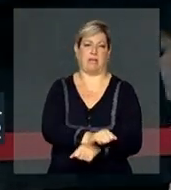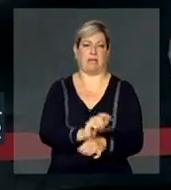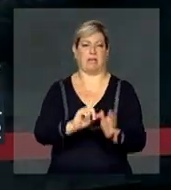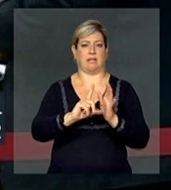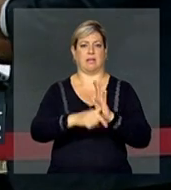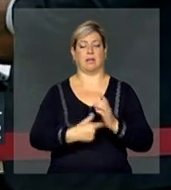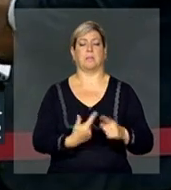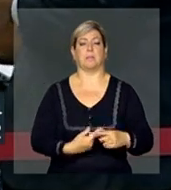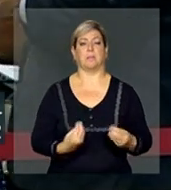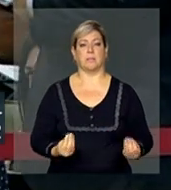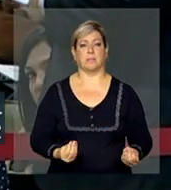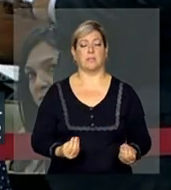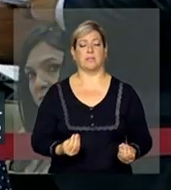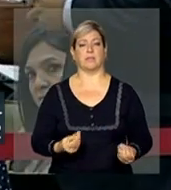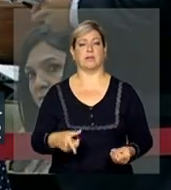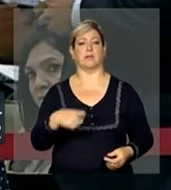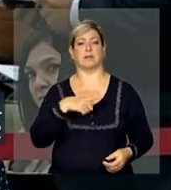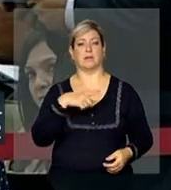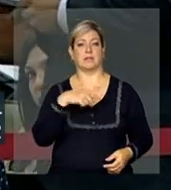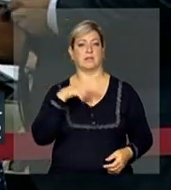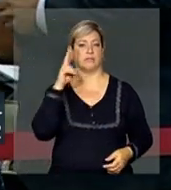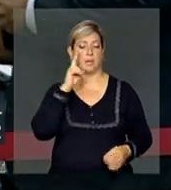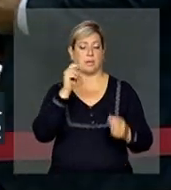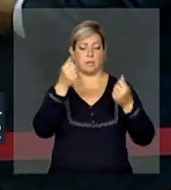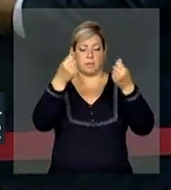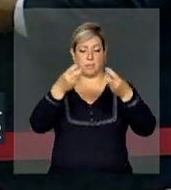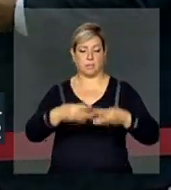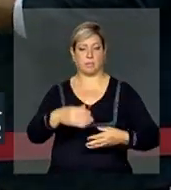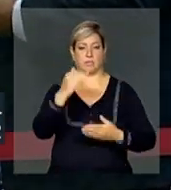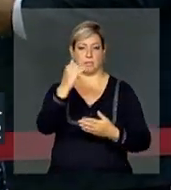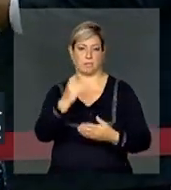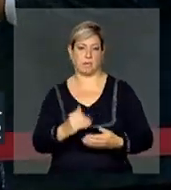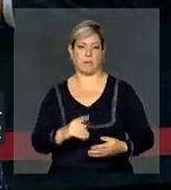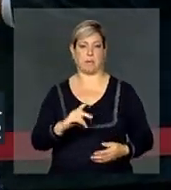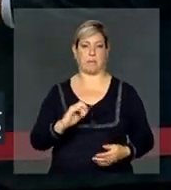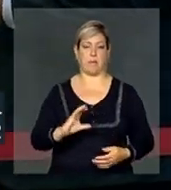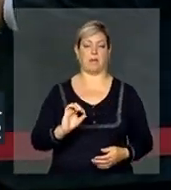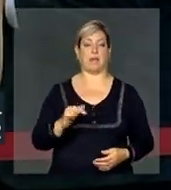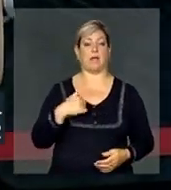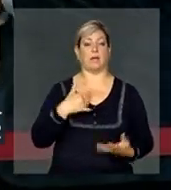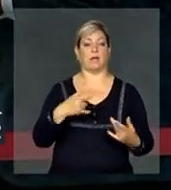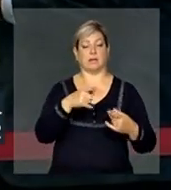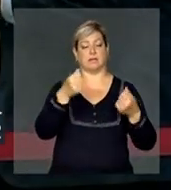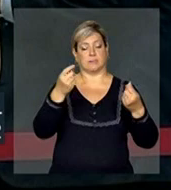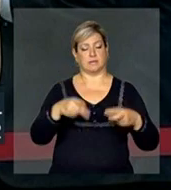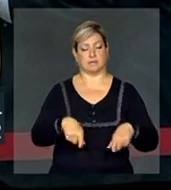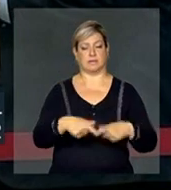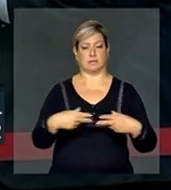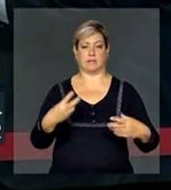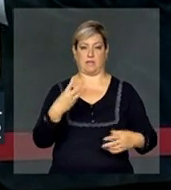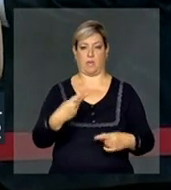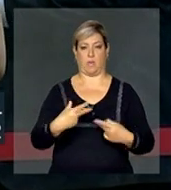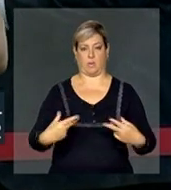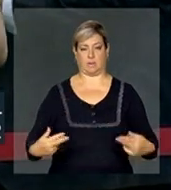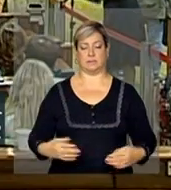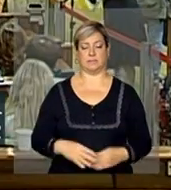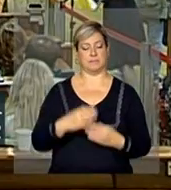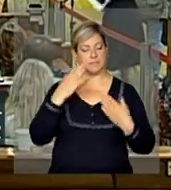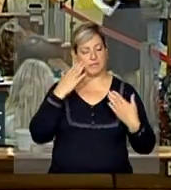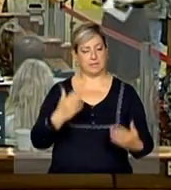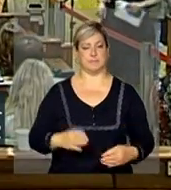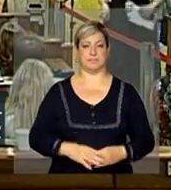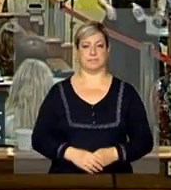de adequado no relatório do PAC, né? Então, eu queria que a senhora comentasse sobre essas três coisas. Obrigada.